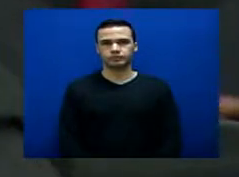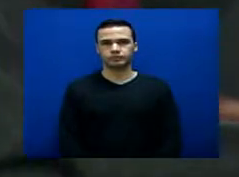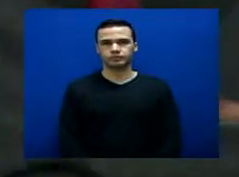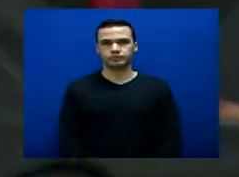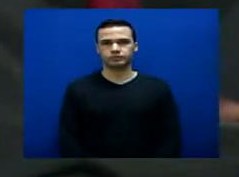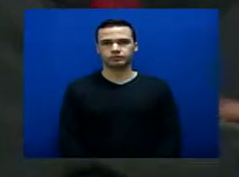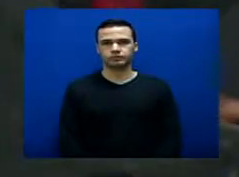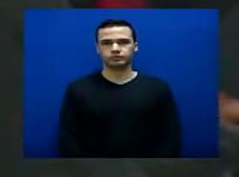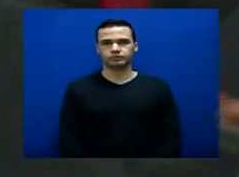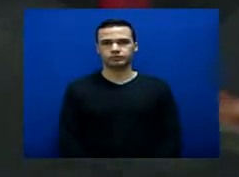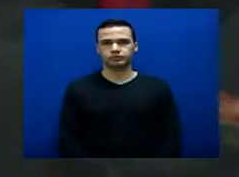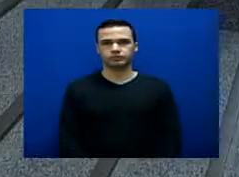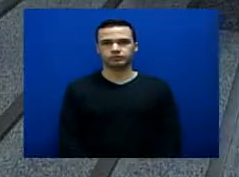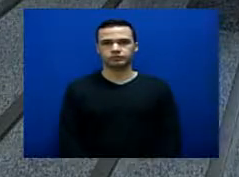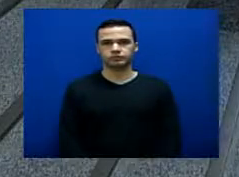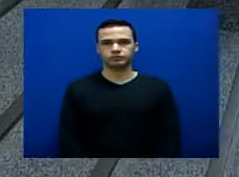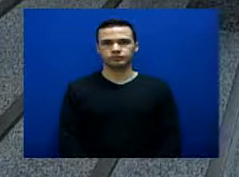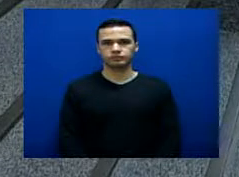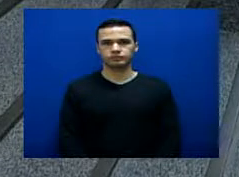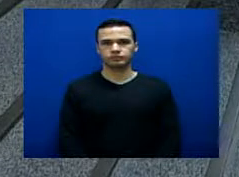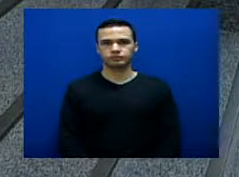Presidente.